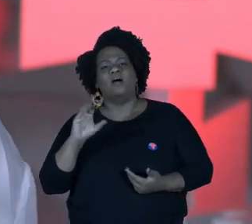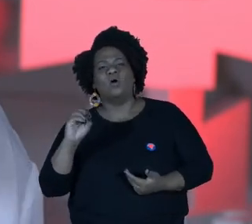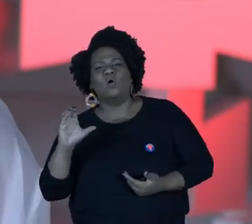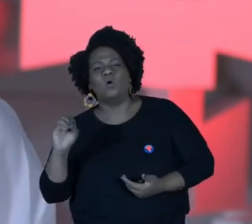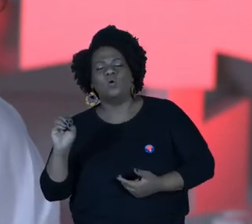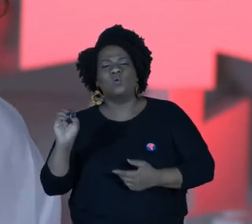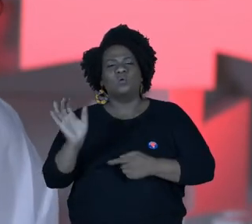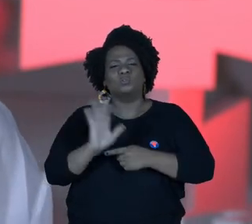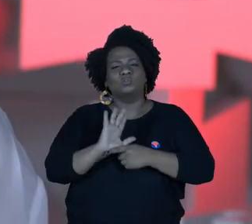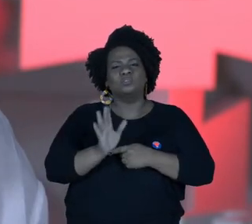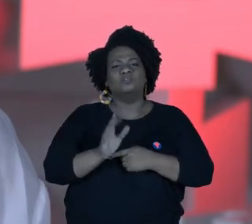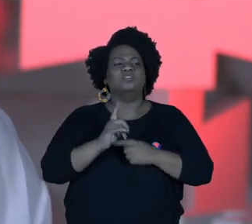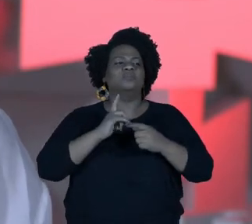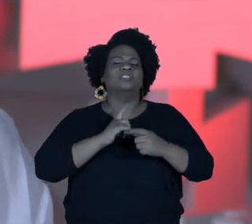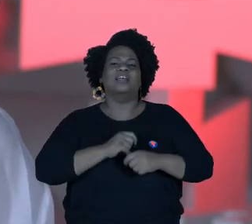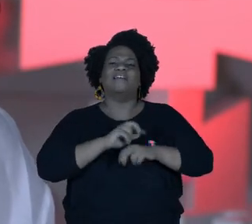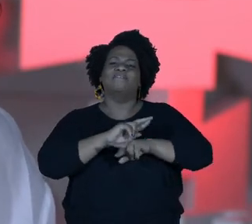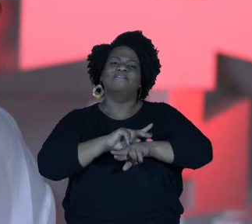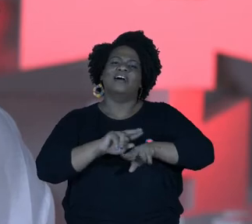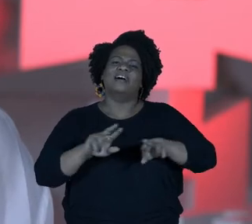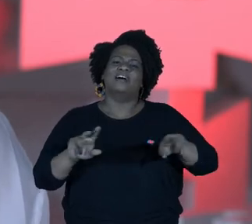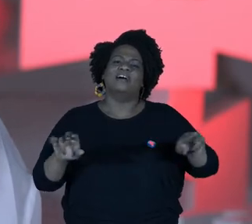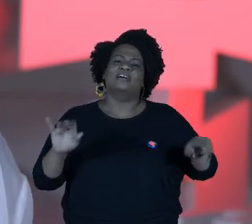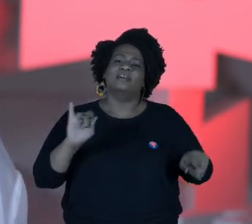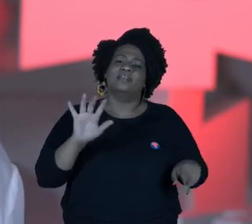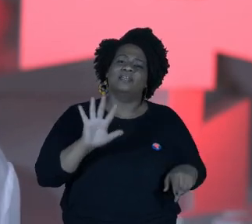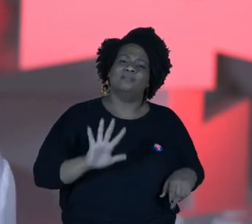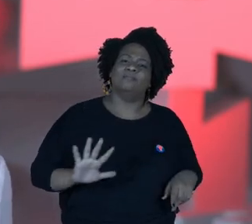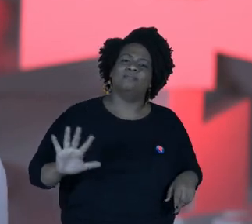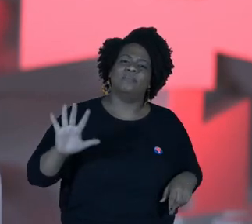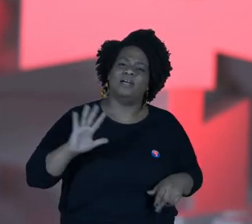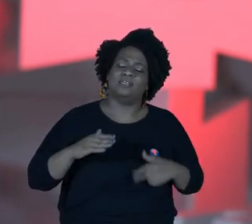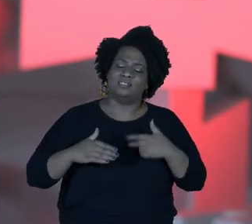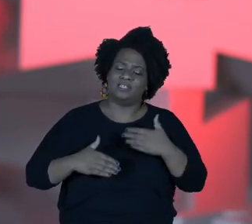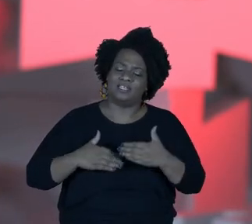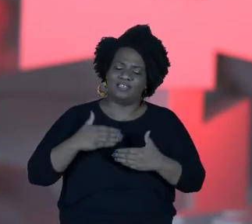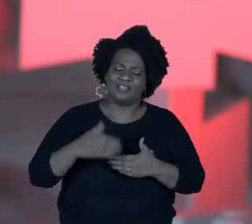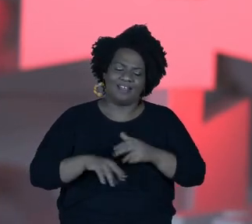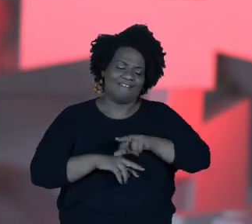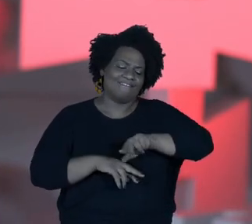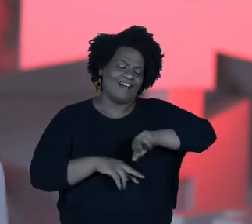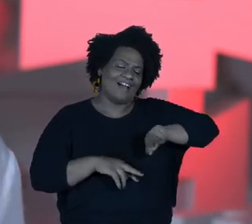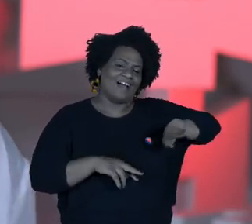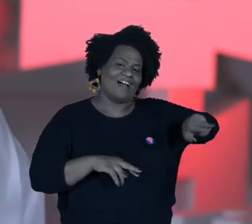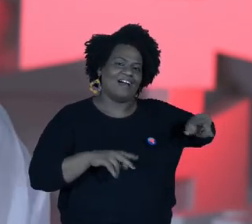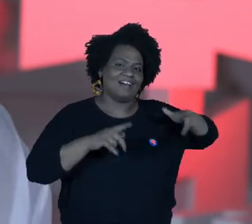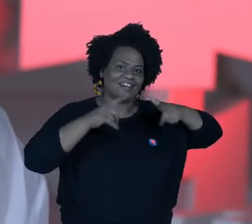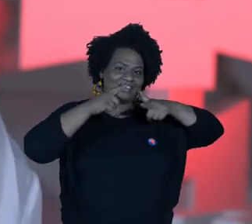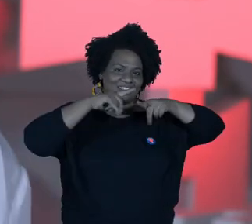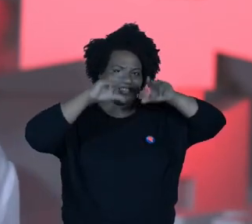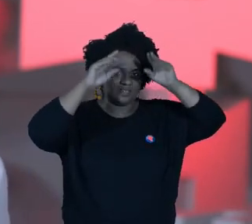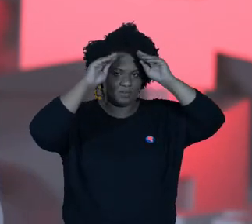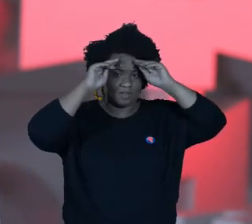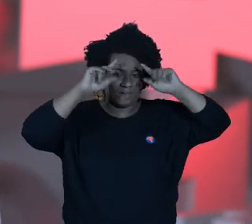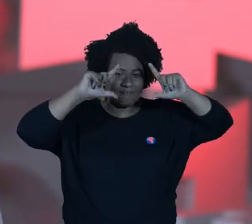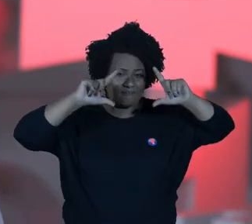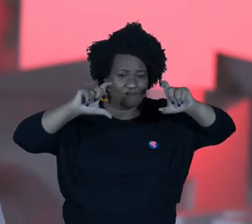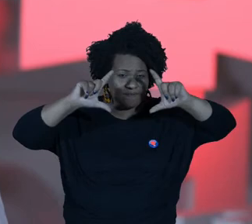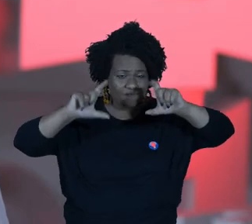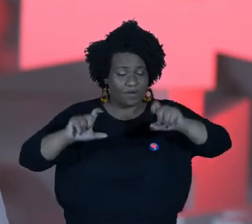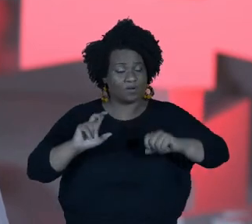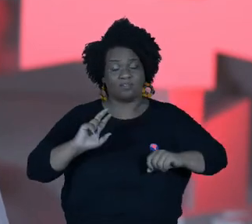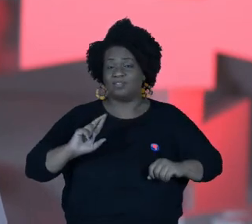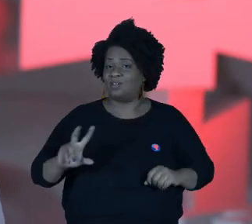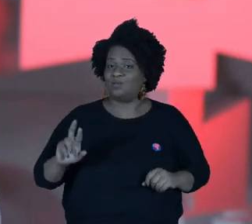passa por várias. A imagem de Vicky Muniz, ele transita por várias linguagens. Não é, é fotografia e, ao